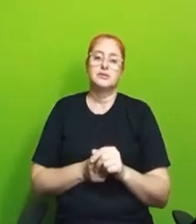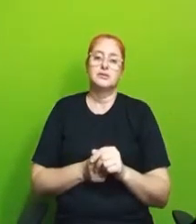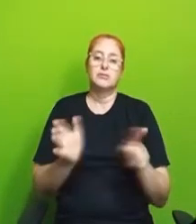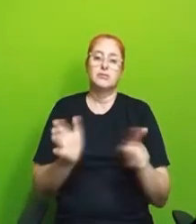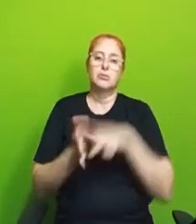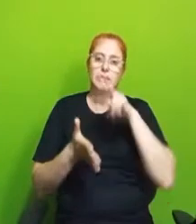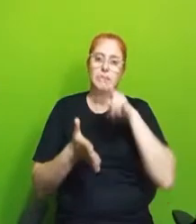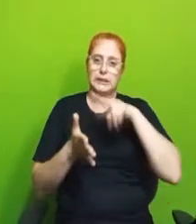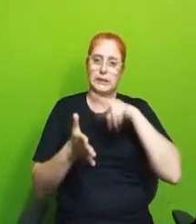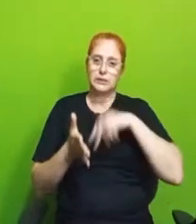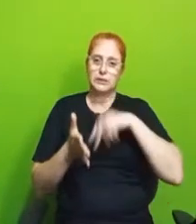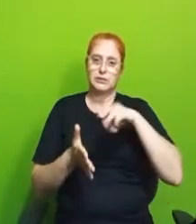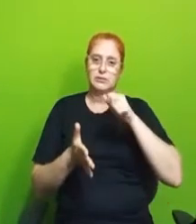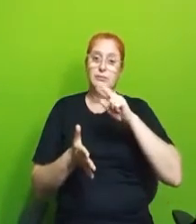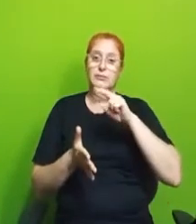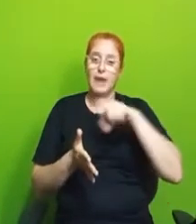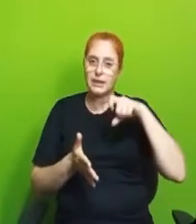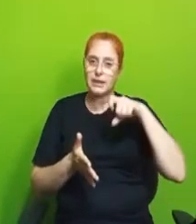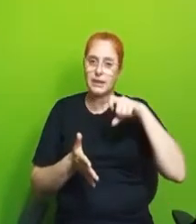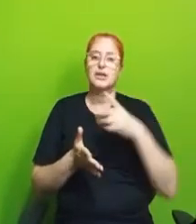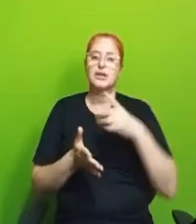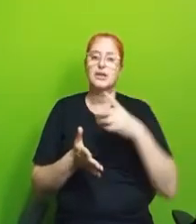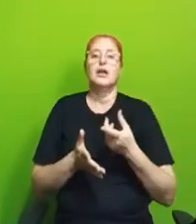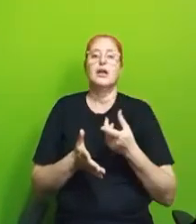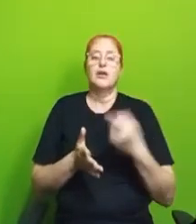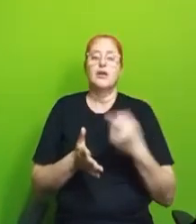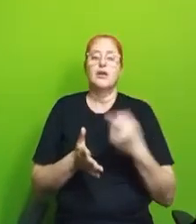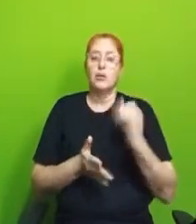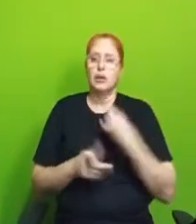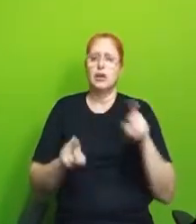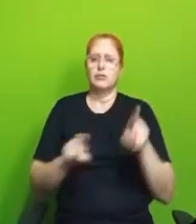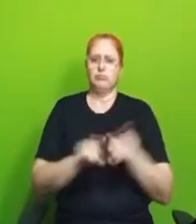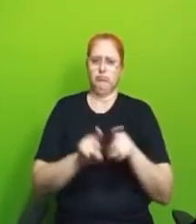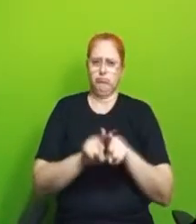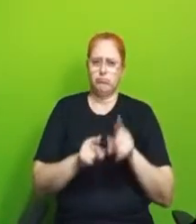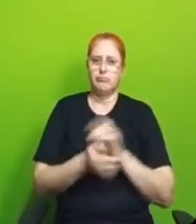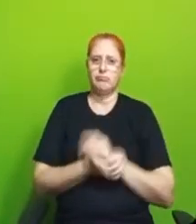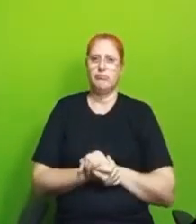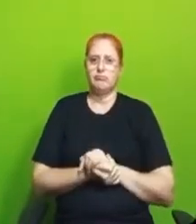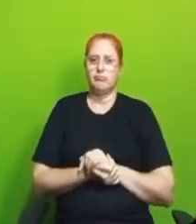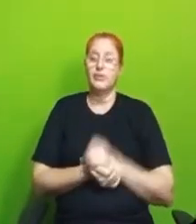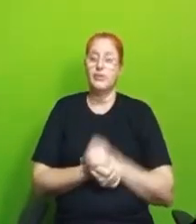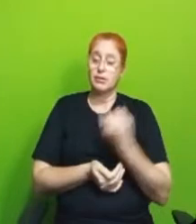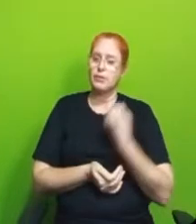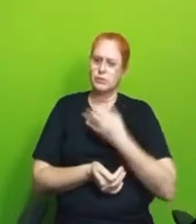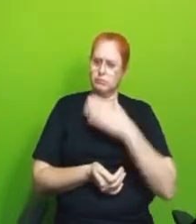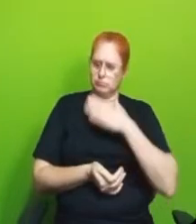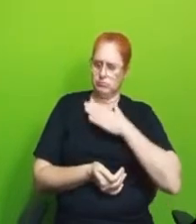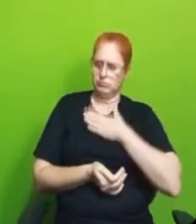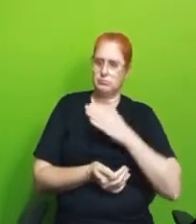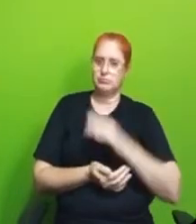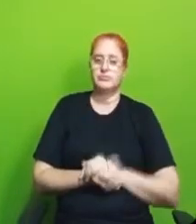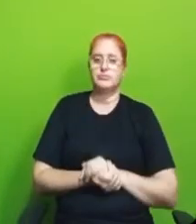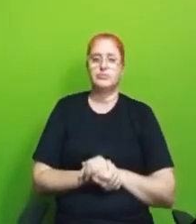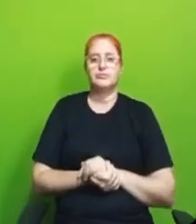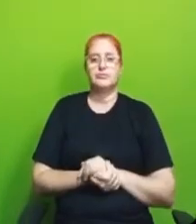marxista. Foi muito importante também, e é importante para mim, usar